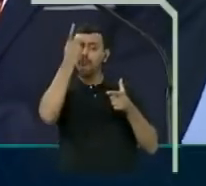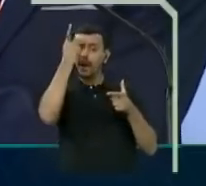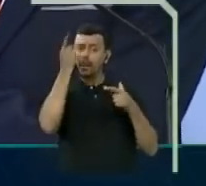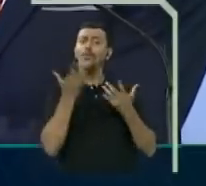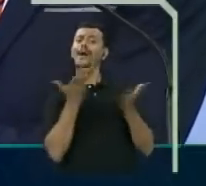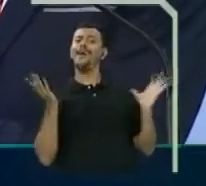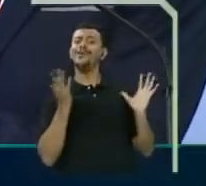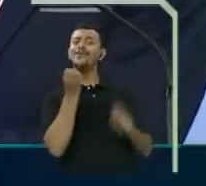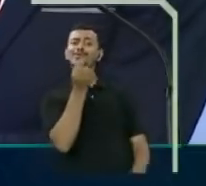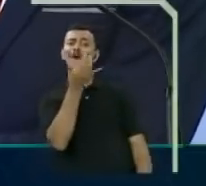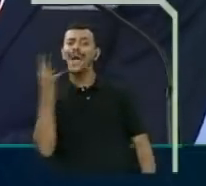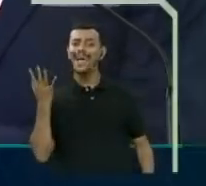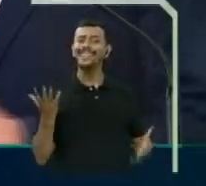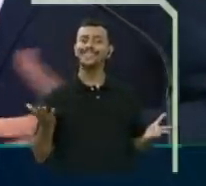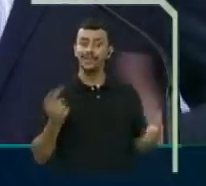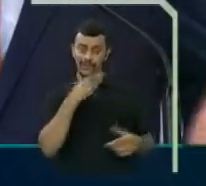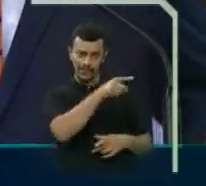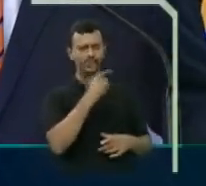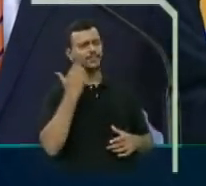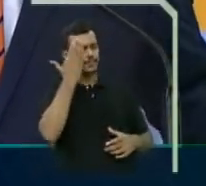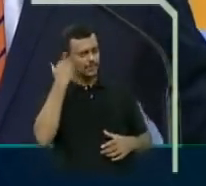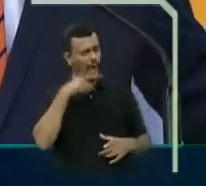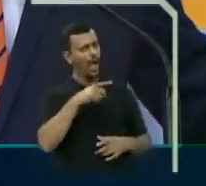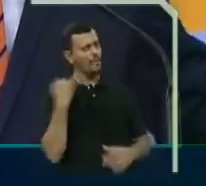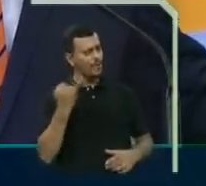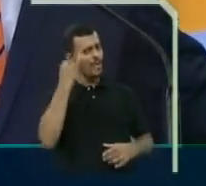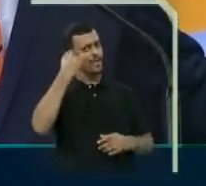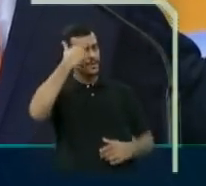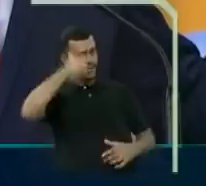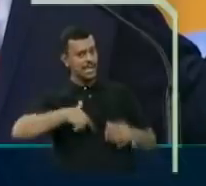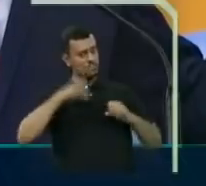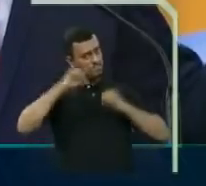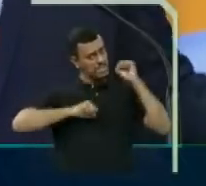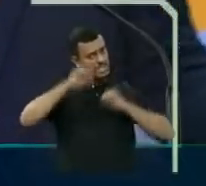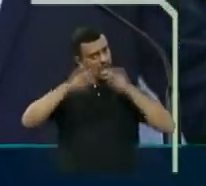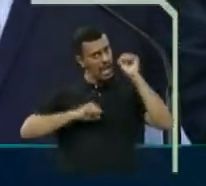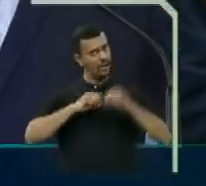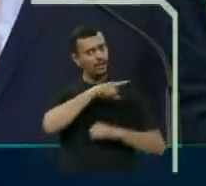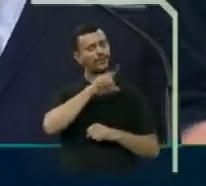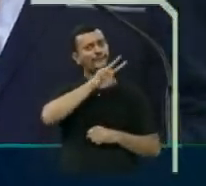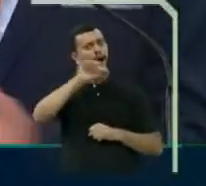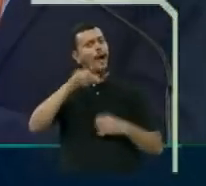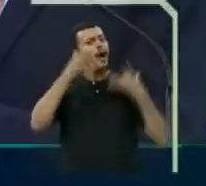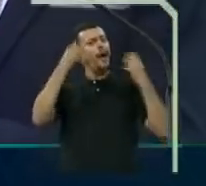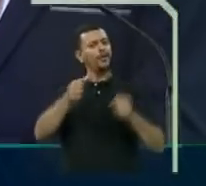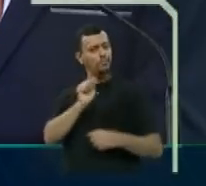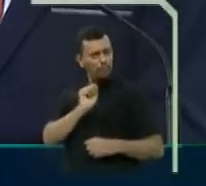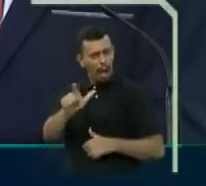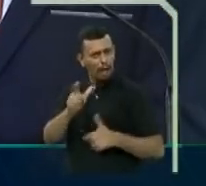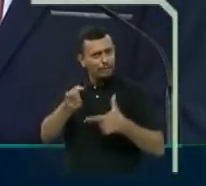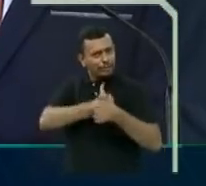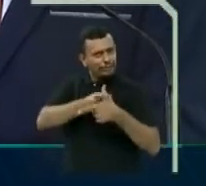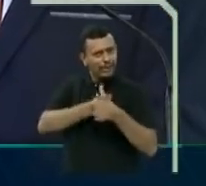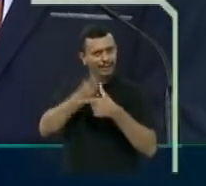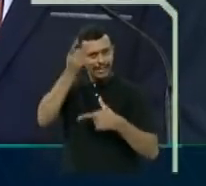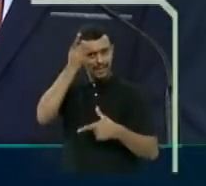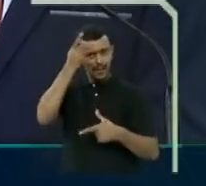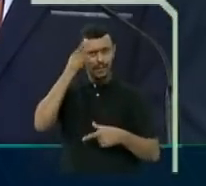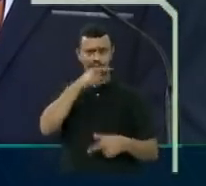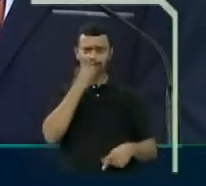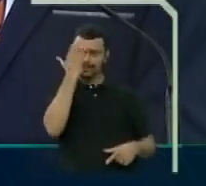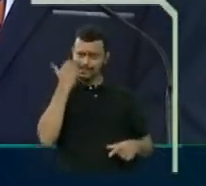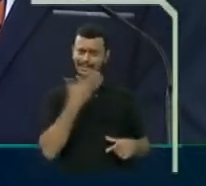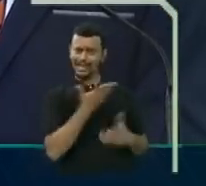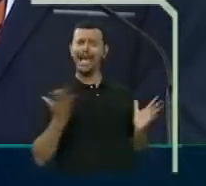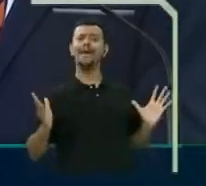empresário, uma pessoa importante como você, não assumiria um governo sem saber quanto é que é a dívida de São Paulo. É o mínimo que a pessoa tem que saber para poder se candidatar a governador.